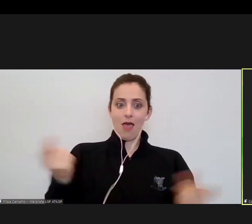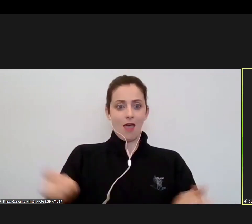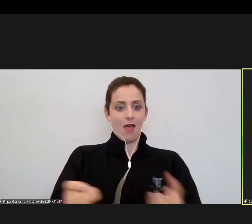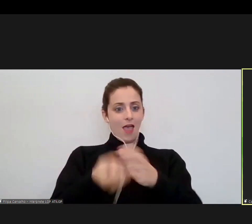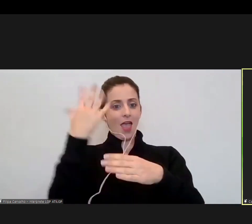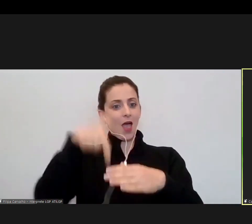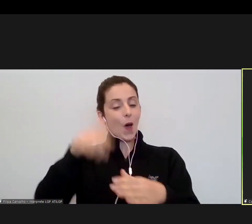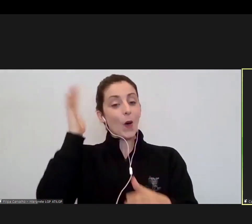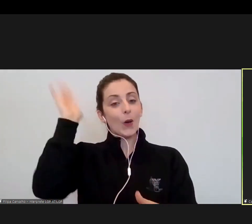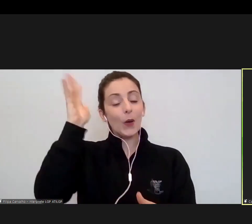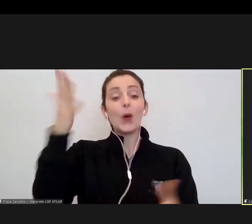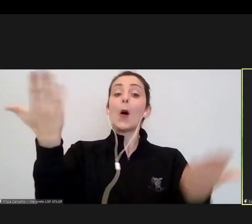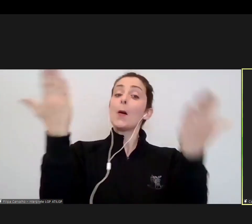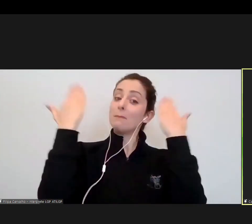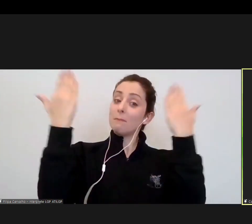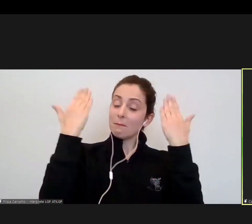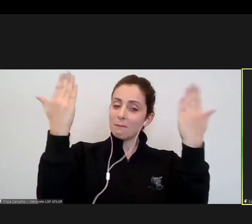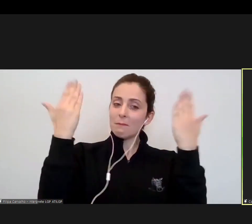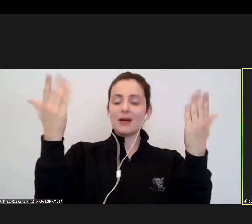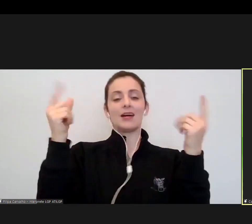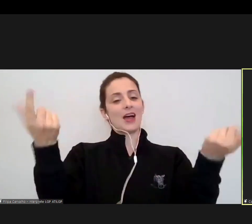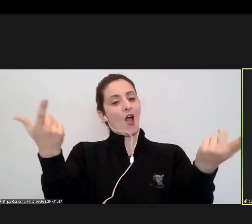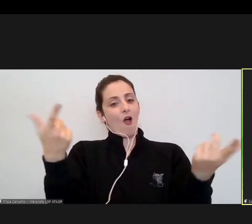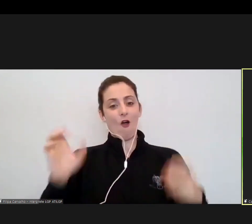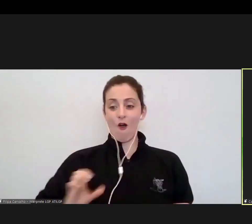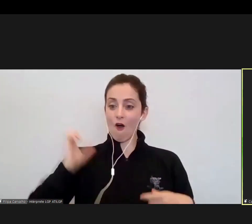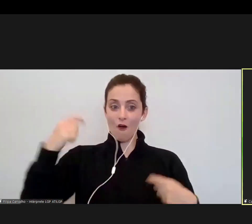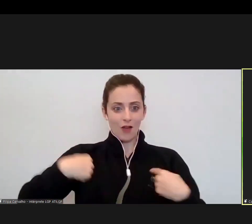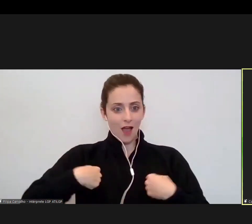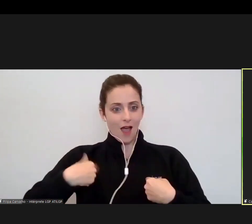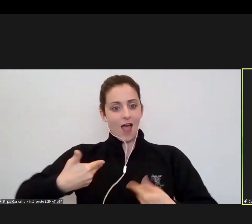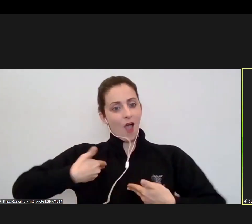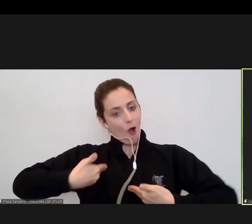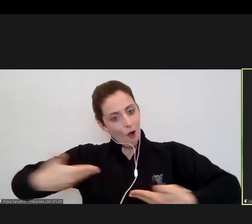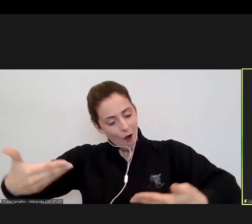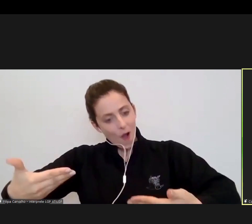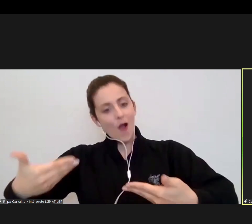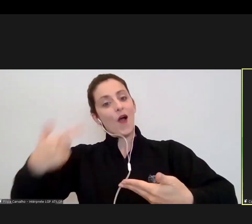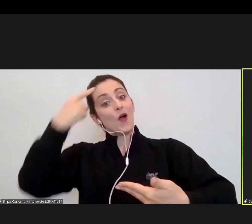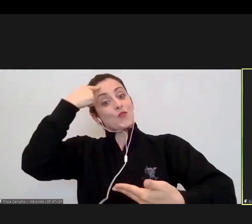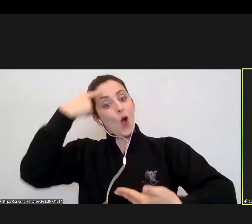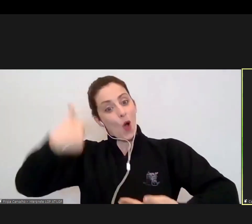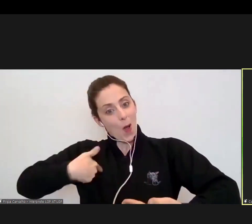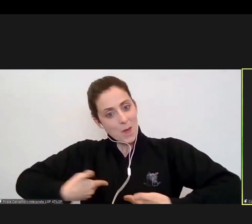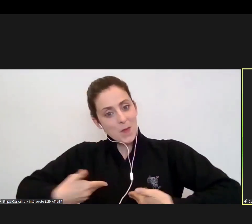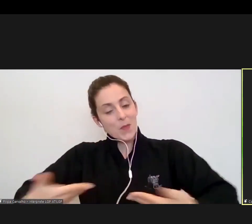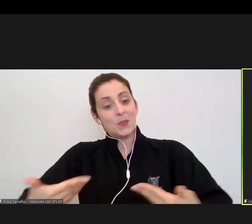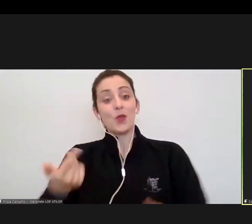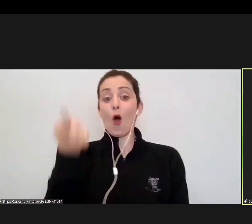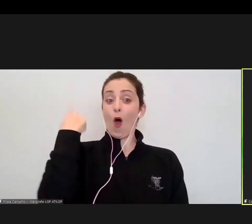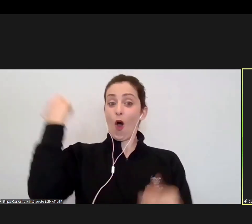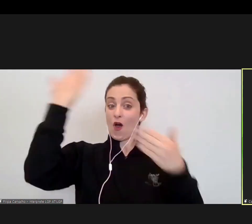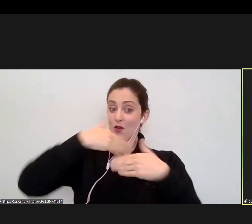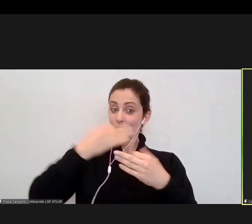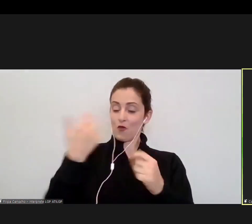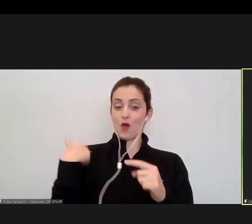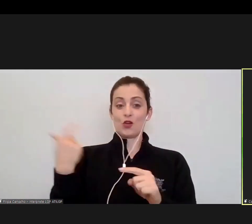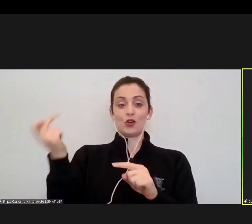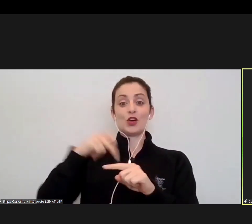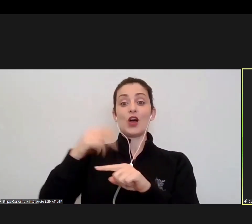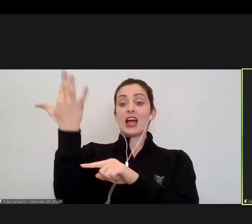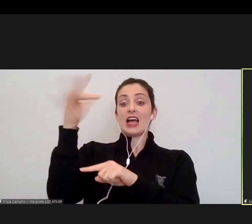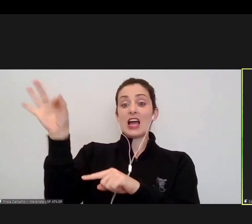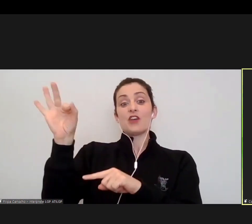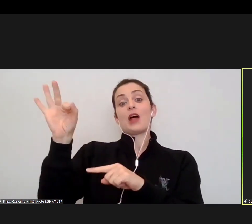parabéns e obrigada pelo voto de confiança, obrigada pelo convite, por se lembrarem de mim. Eu acabei de chegar ontem à noite de França, onde estive durante mais de